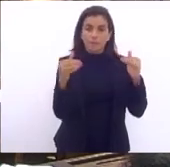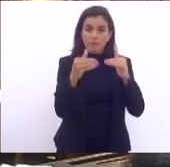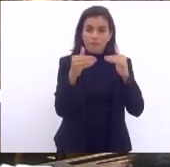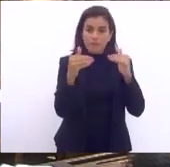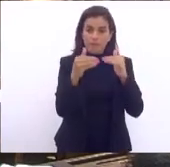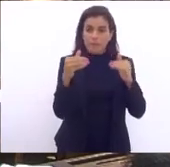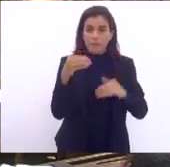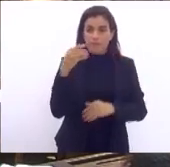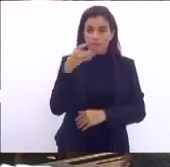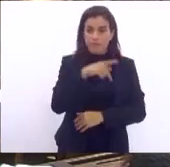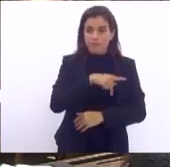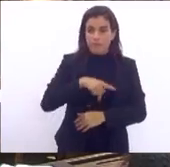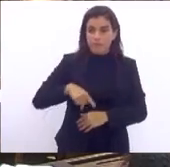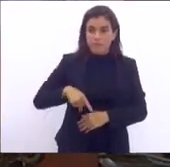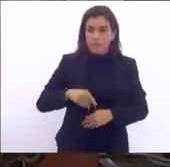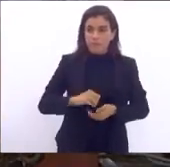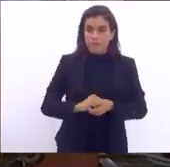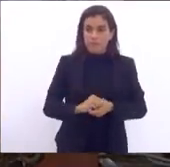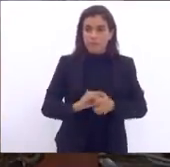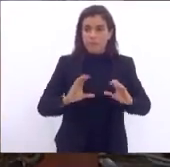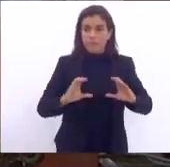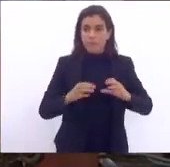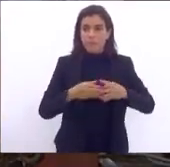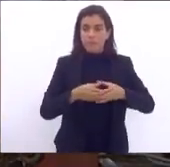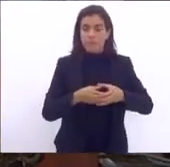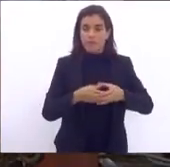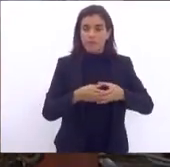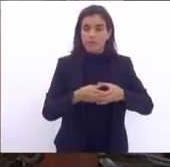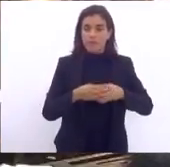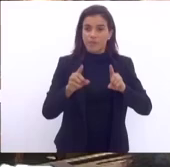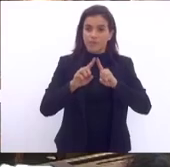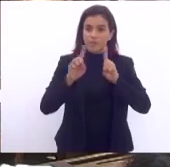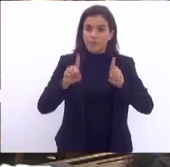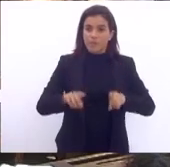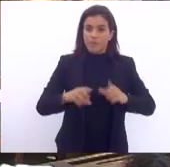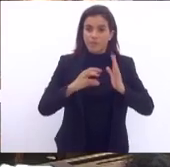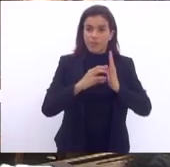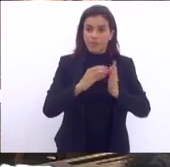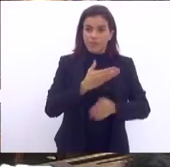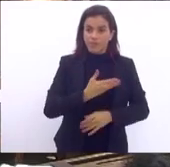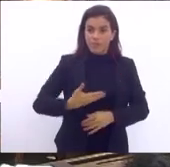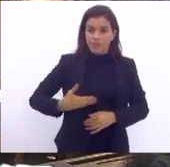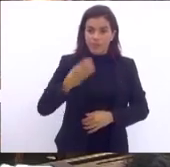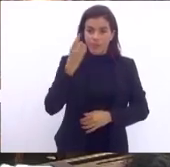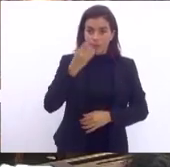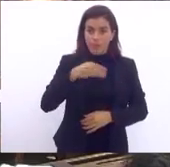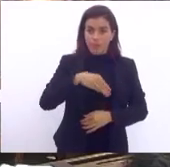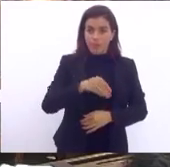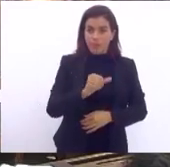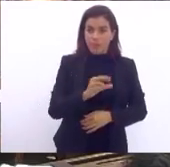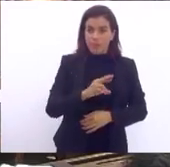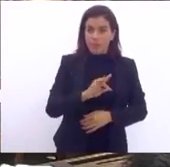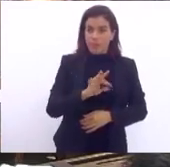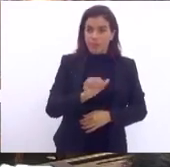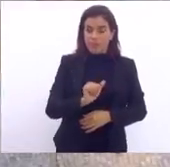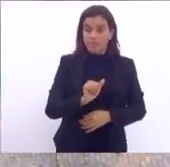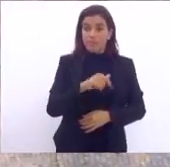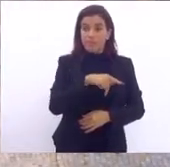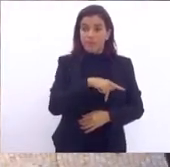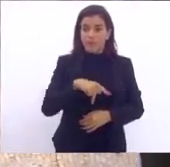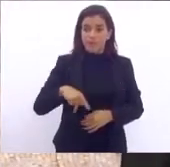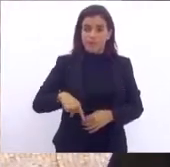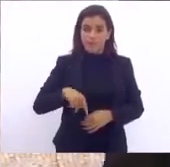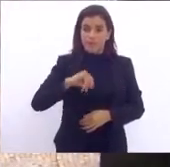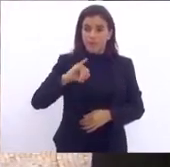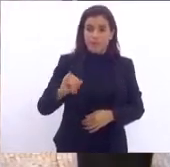Pela Comissão de Servidores Públicos, deputada Marta Rocha. Presidente, eu vou aproveitar esse momento